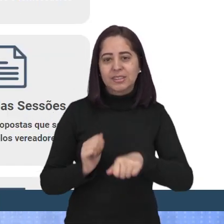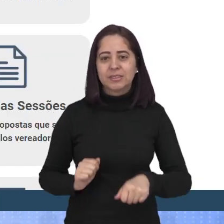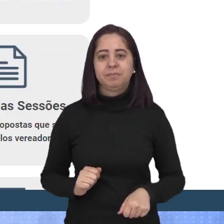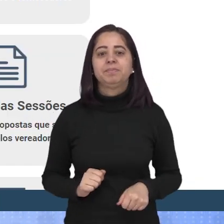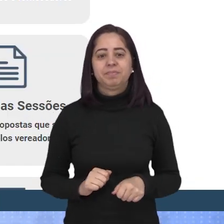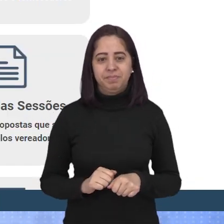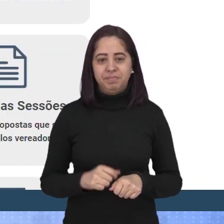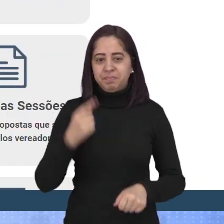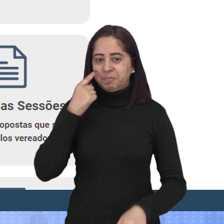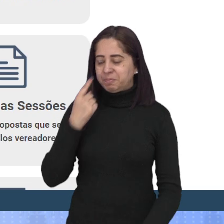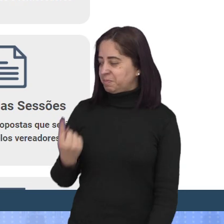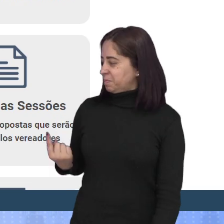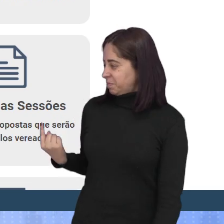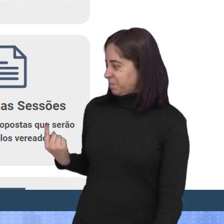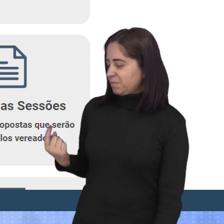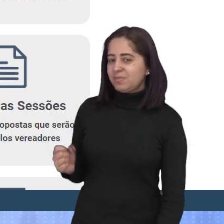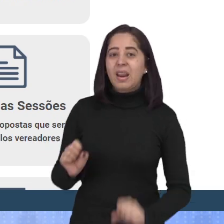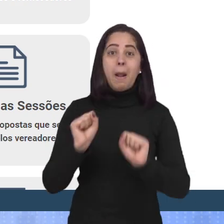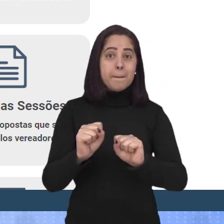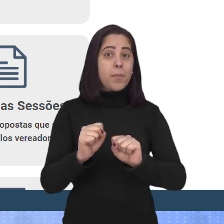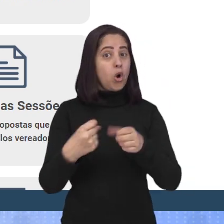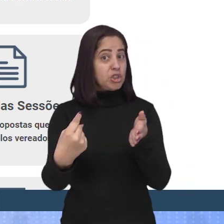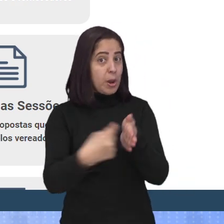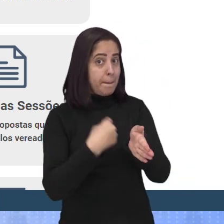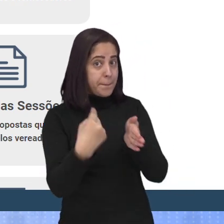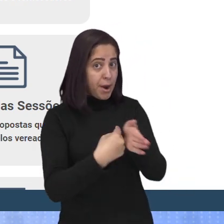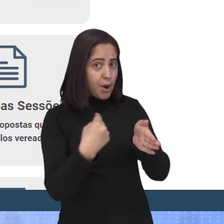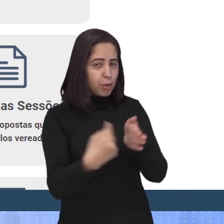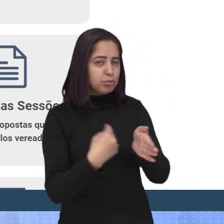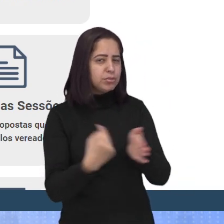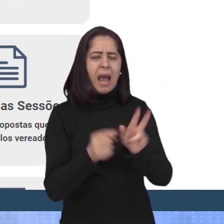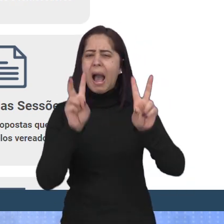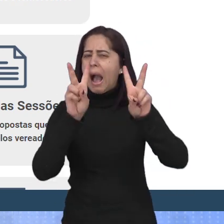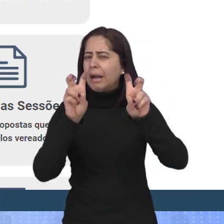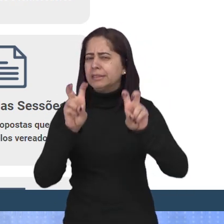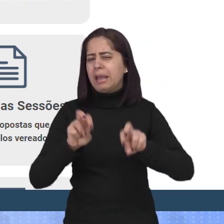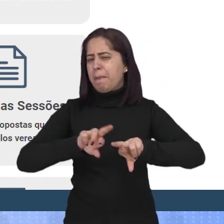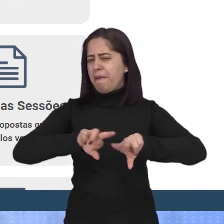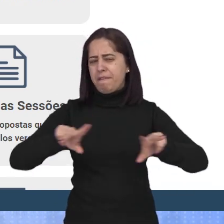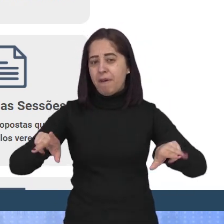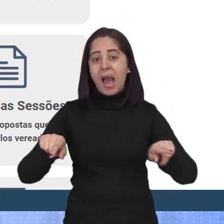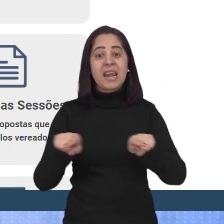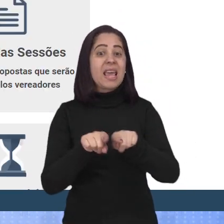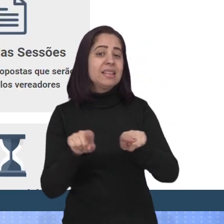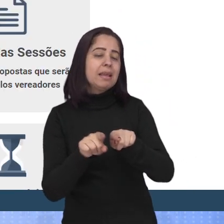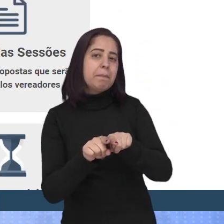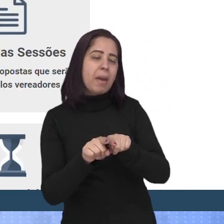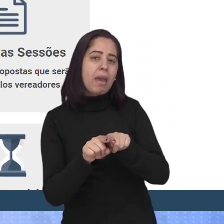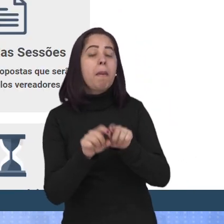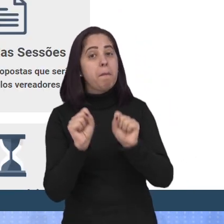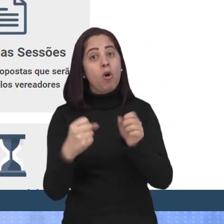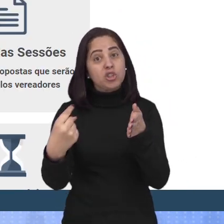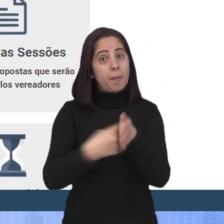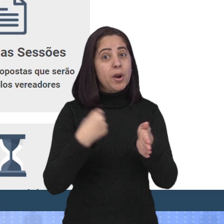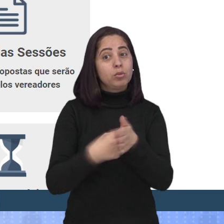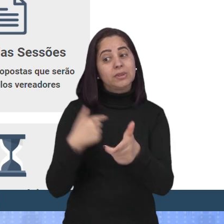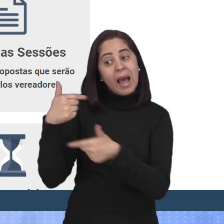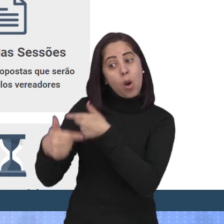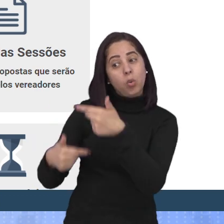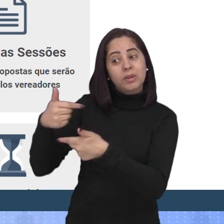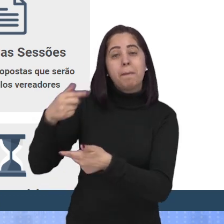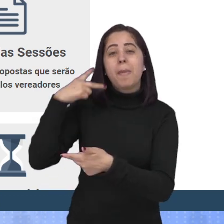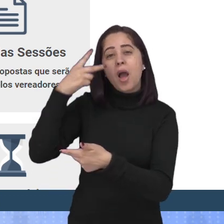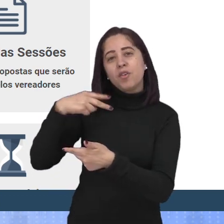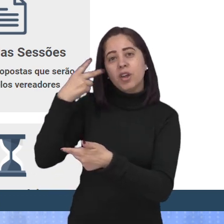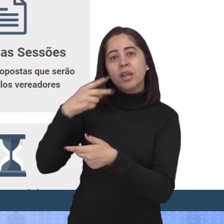popular. Por ela, é possível fazer algumas perguntas sobre o funcionamento da Câmara ou sobre o trabalho dos